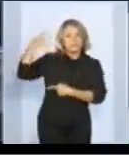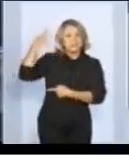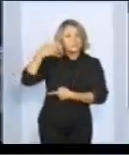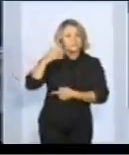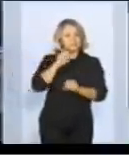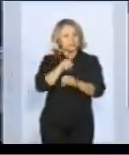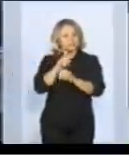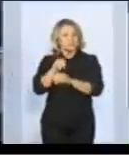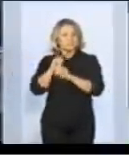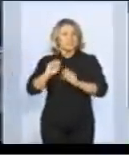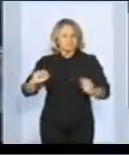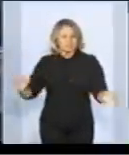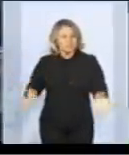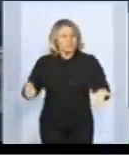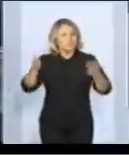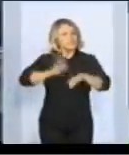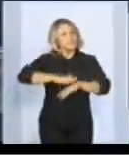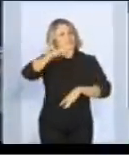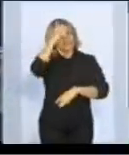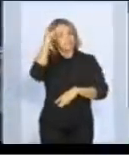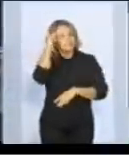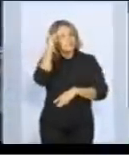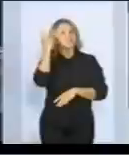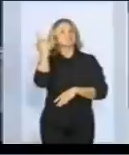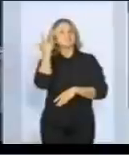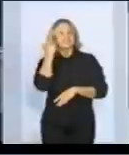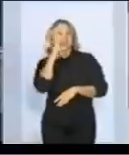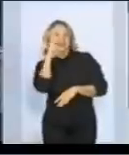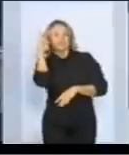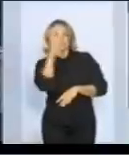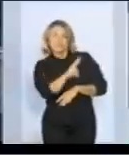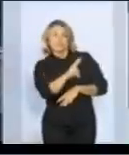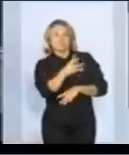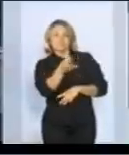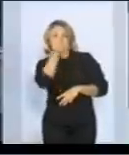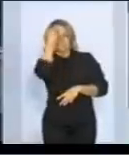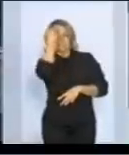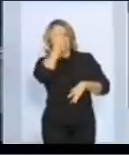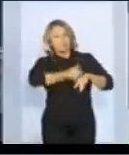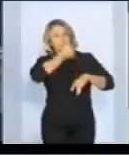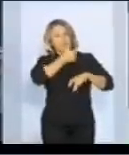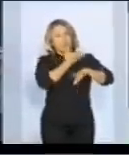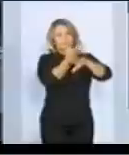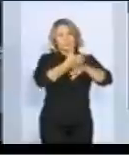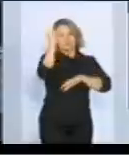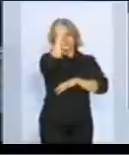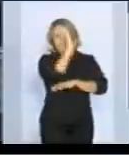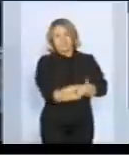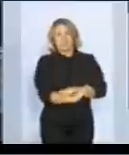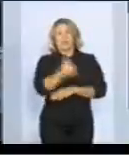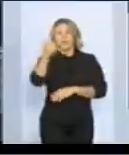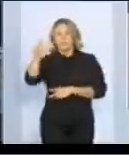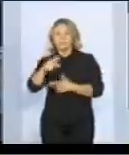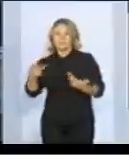que estimulassem mais as pessoas a demandarem o conteúdo nacional. E tem um outro aspecto nesse